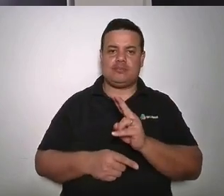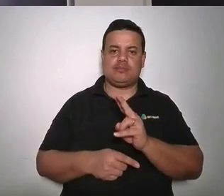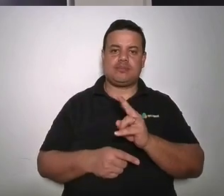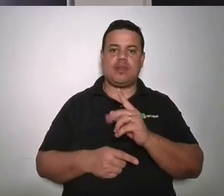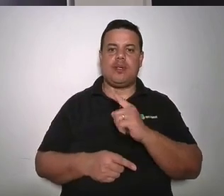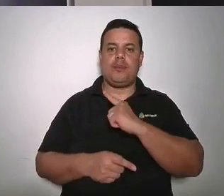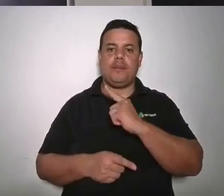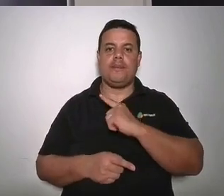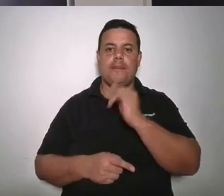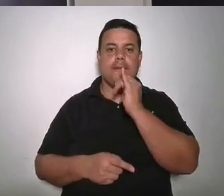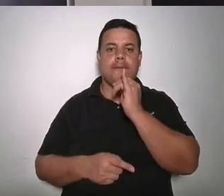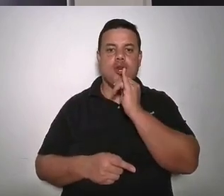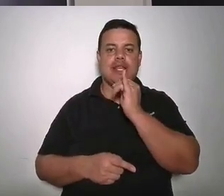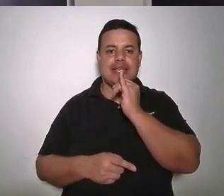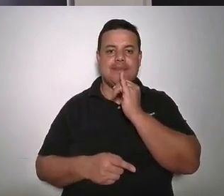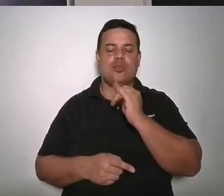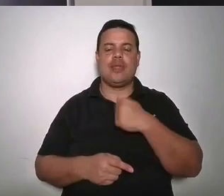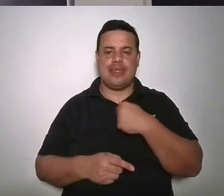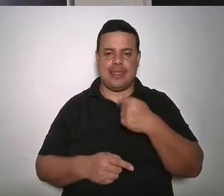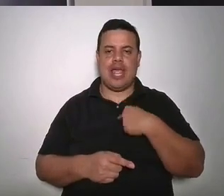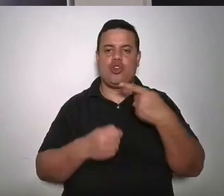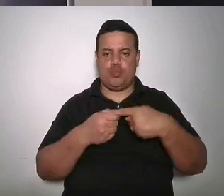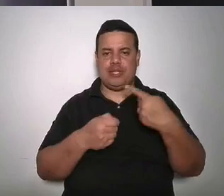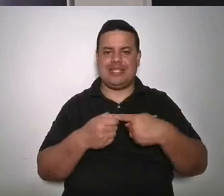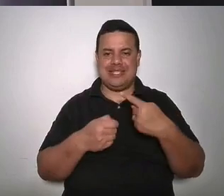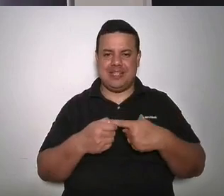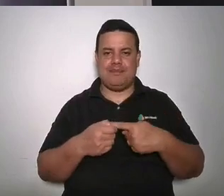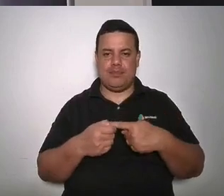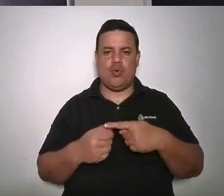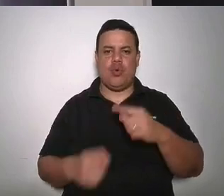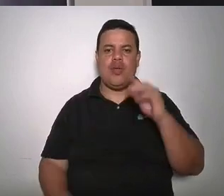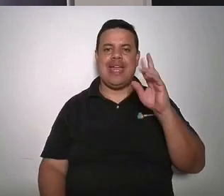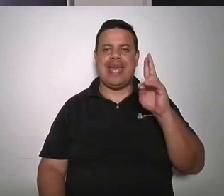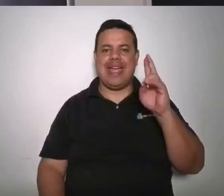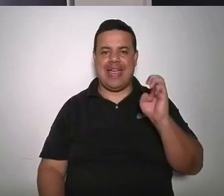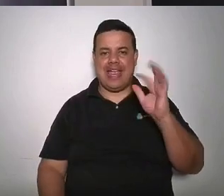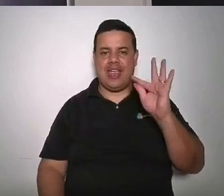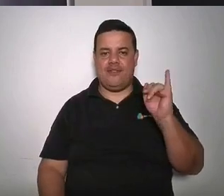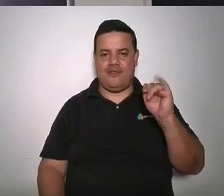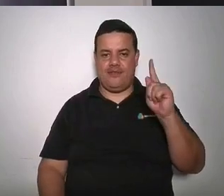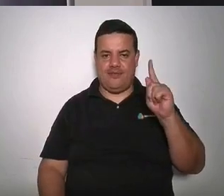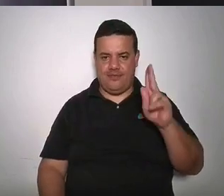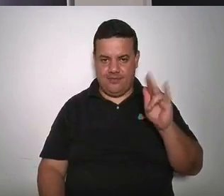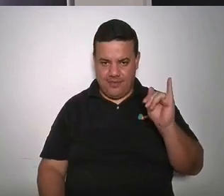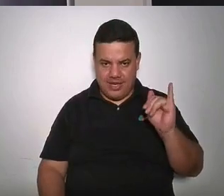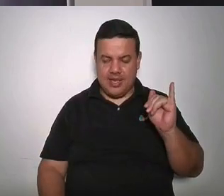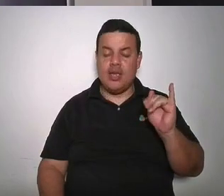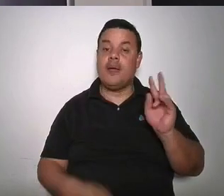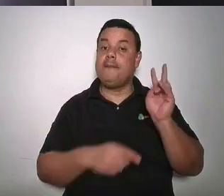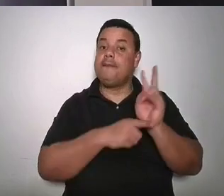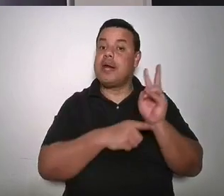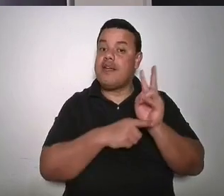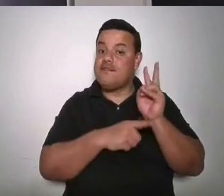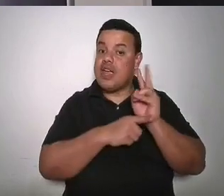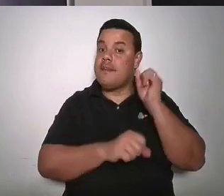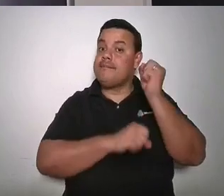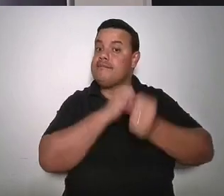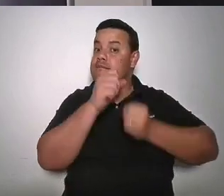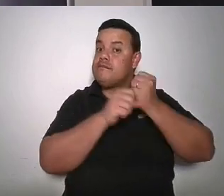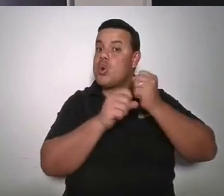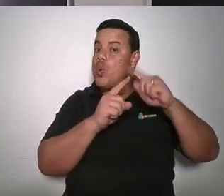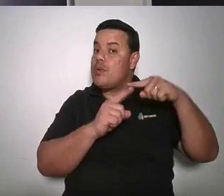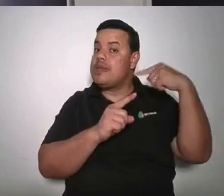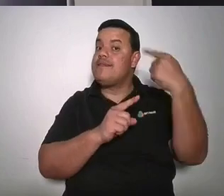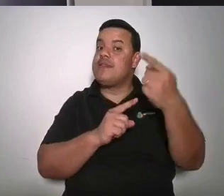exemplo, nós temos um REFIG, que está para aprovar, foi aprovado essa semana. Eu tenho que prever para o ano que vem quanto é que eu vou dar de